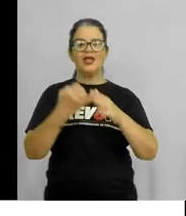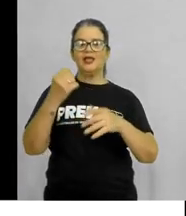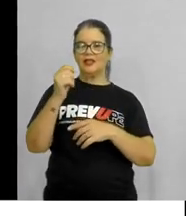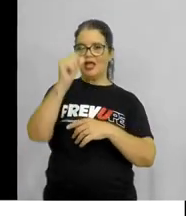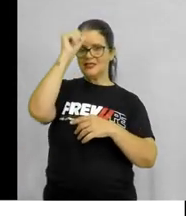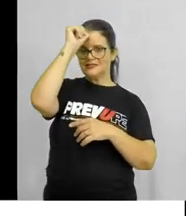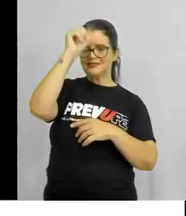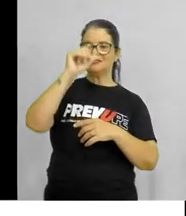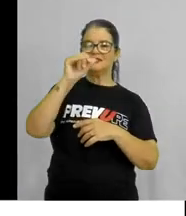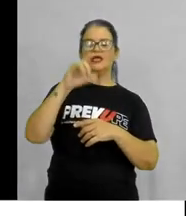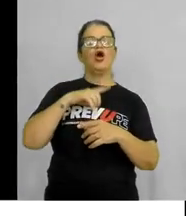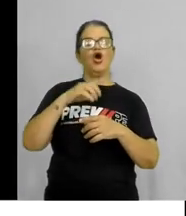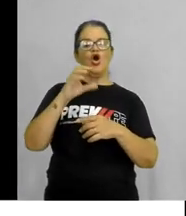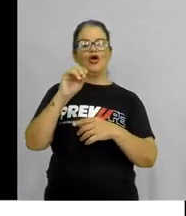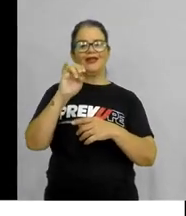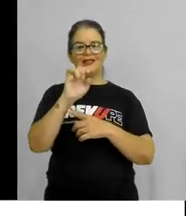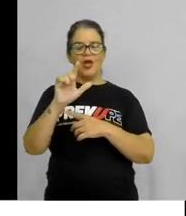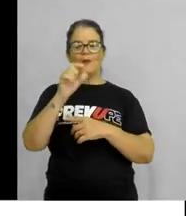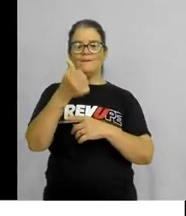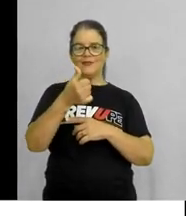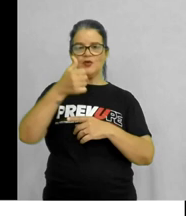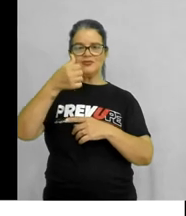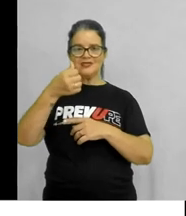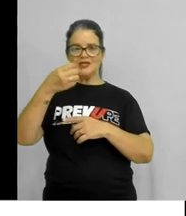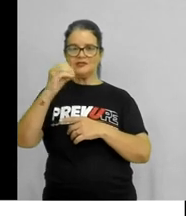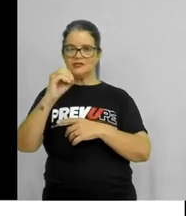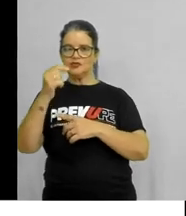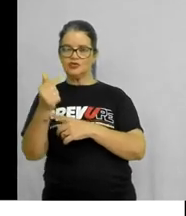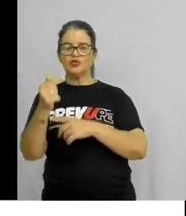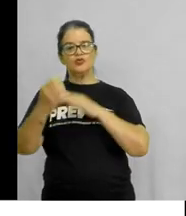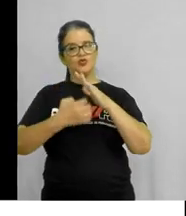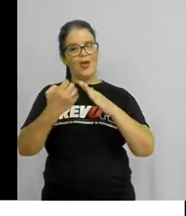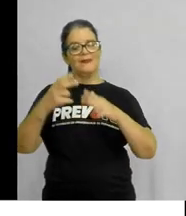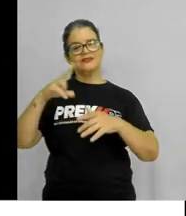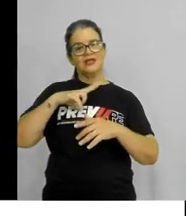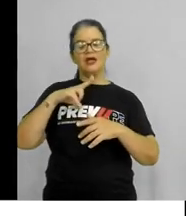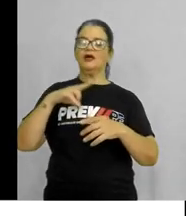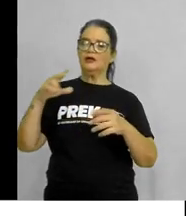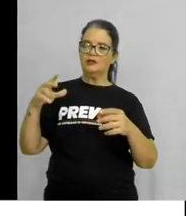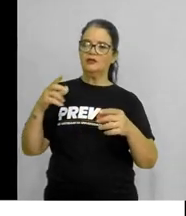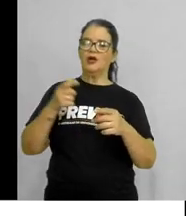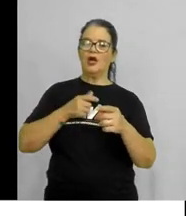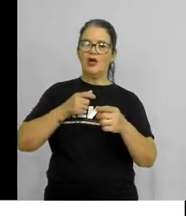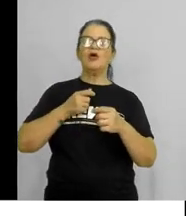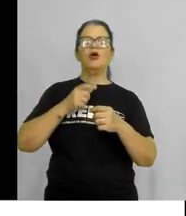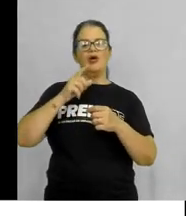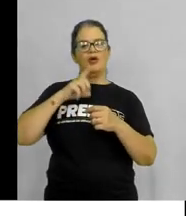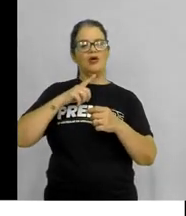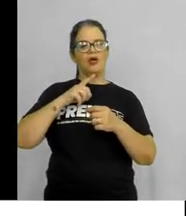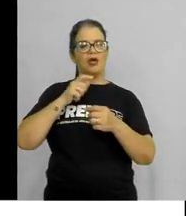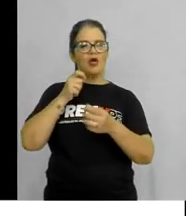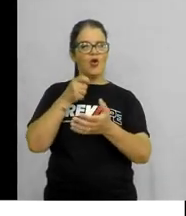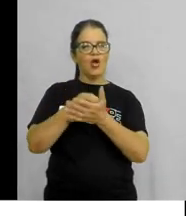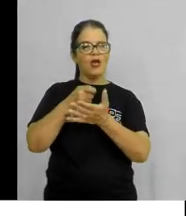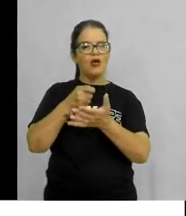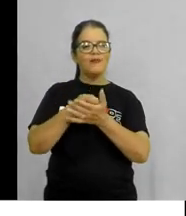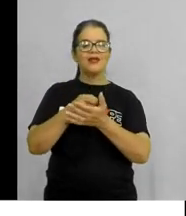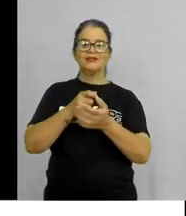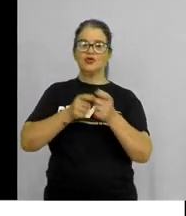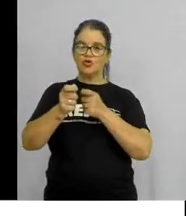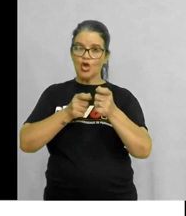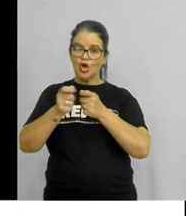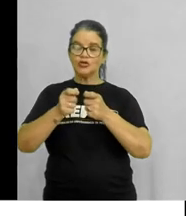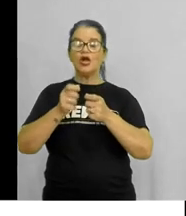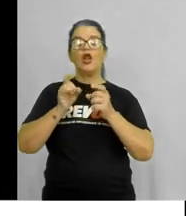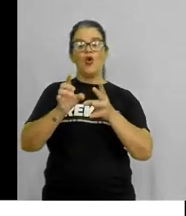orientais em 1602 uma empresa privada encarregada de controlar o comércio eh com